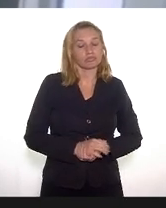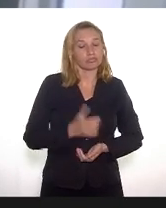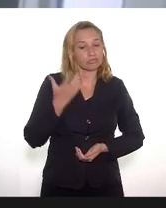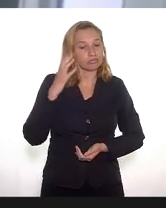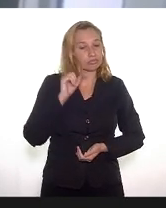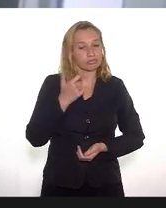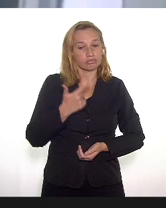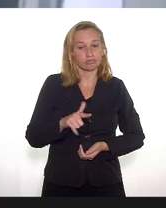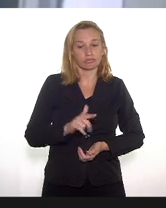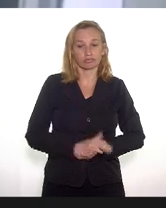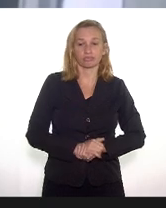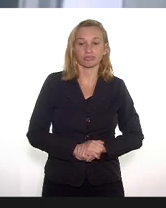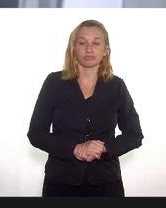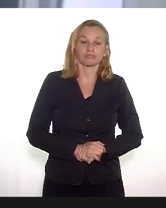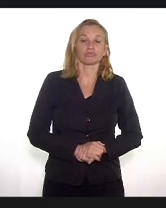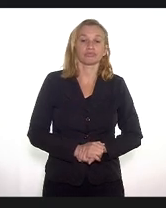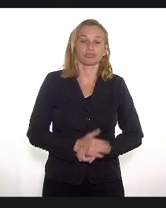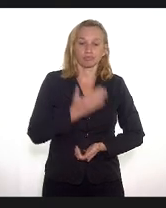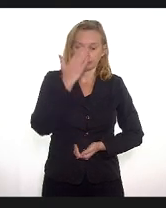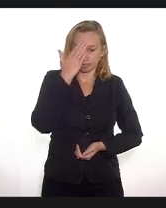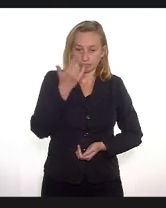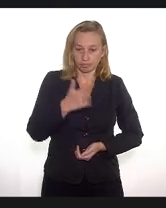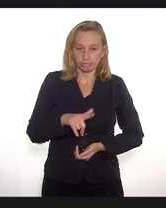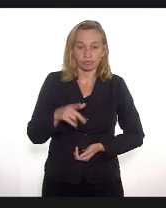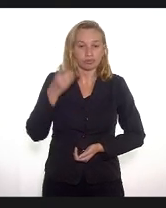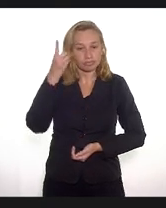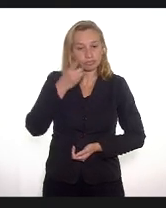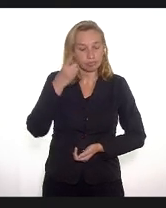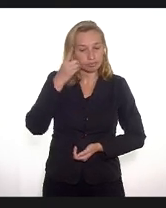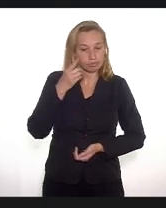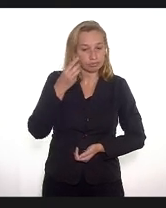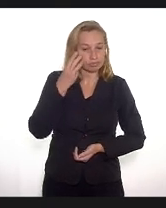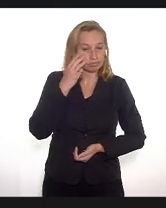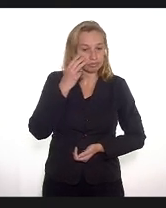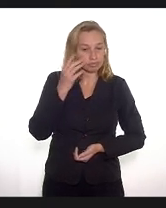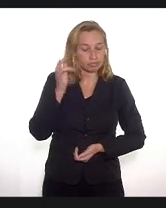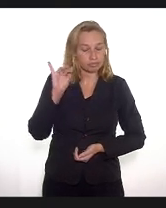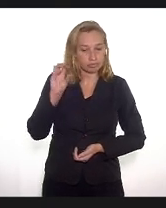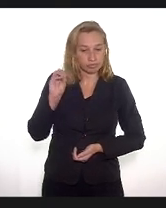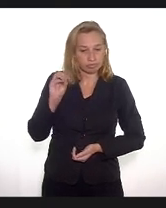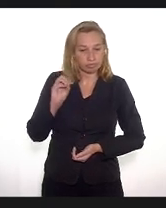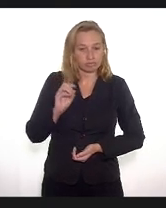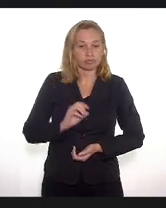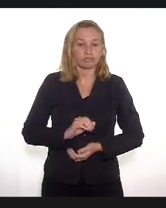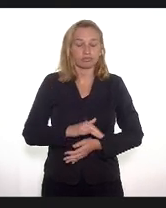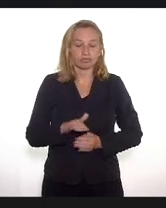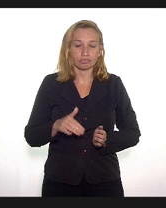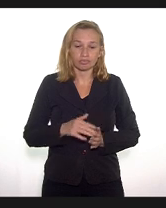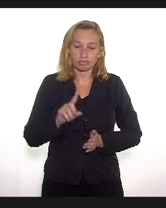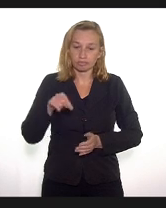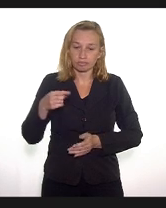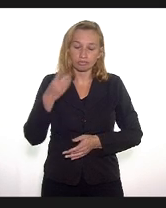novamente. Agradeço mais uma vez, deputado Valdec, deputado Flávio Serafini, demais deputados,